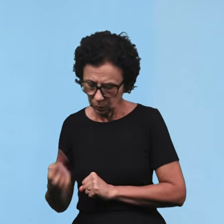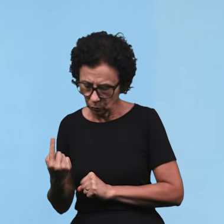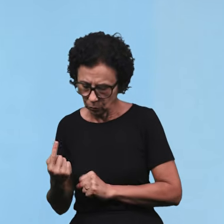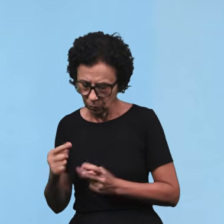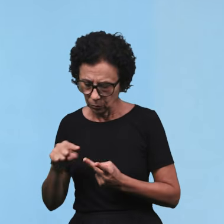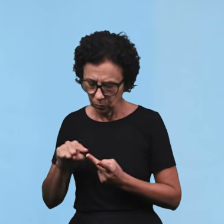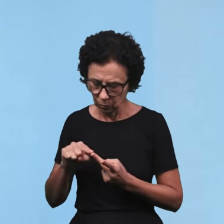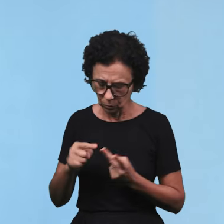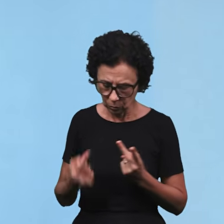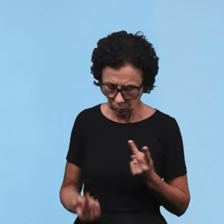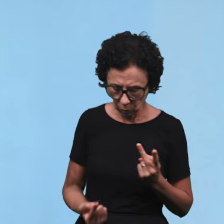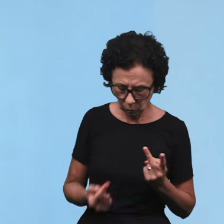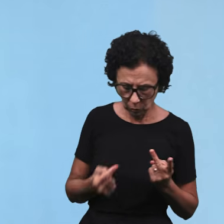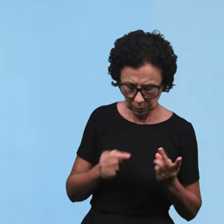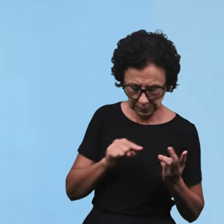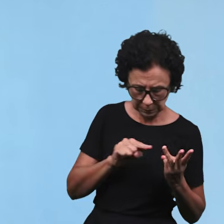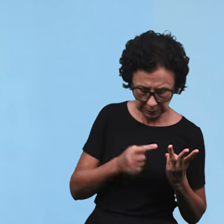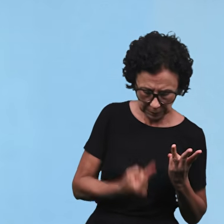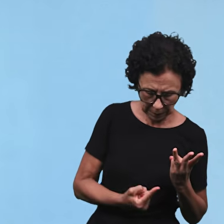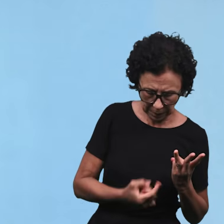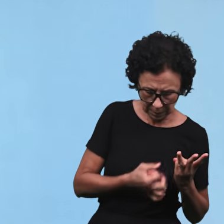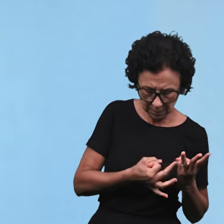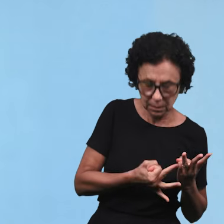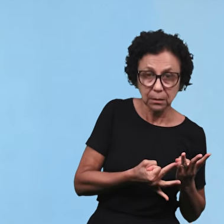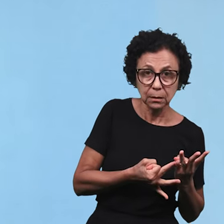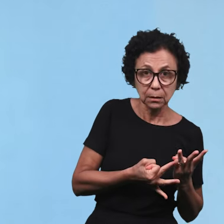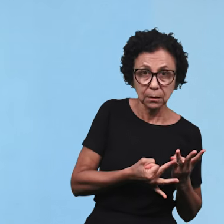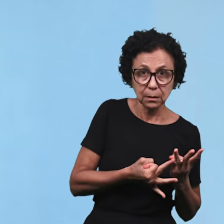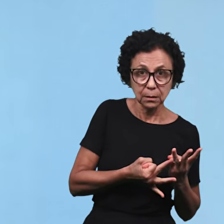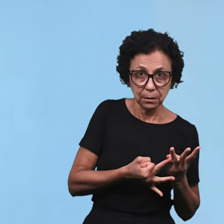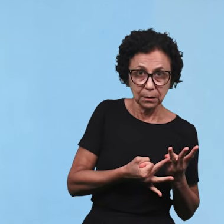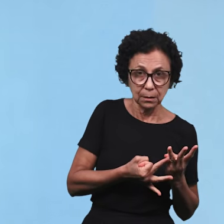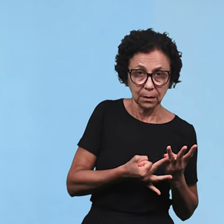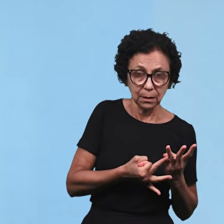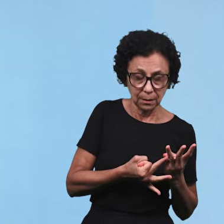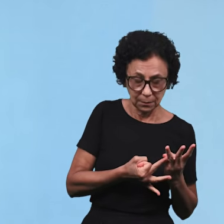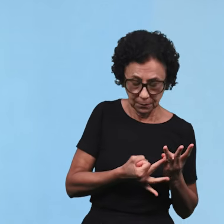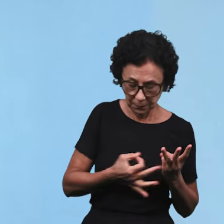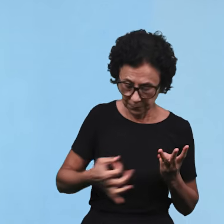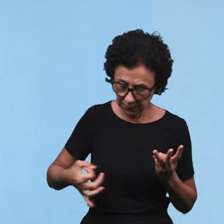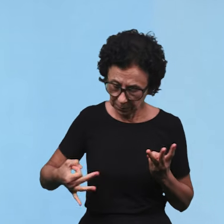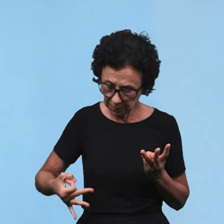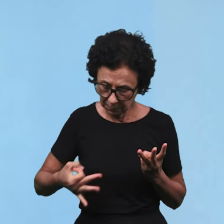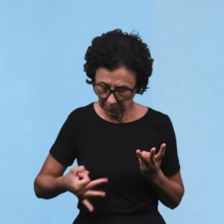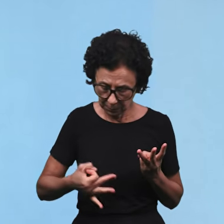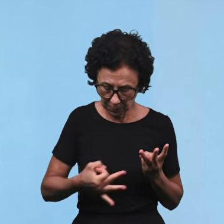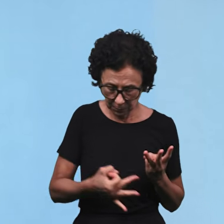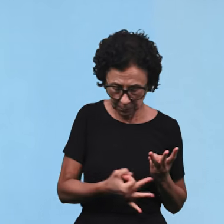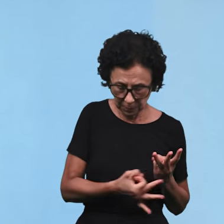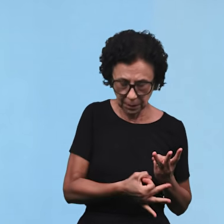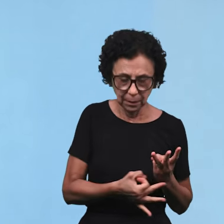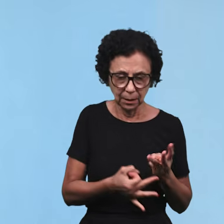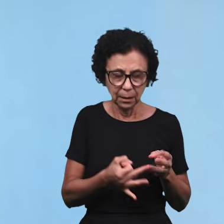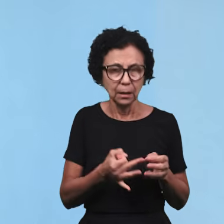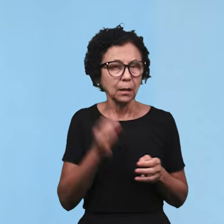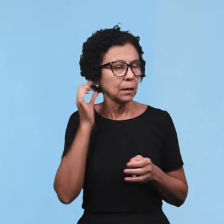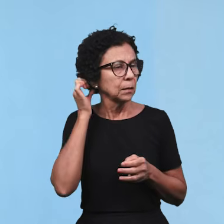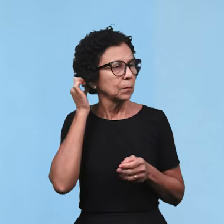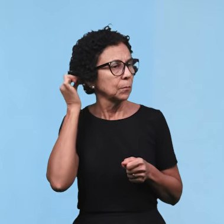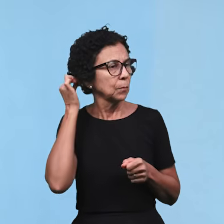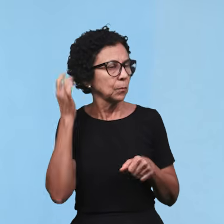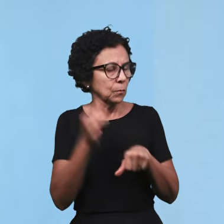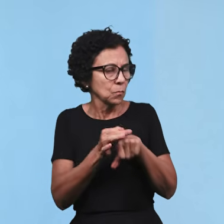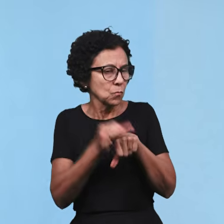que contêm 2 fios, unidades que contêm 3 fios. Então, às vezes, quando você vê na internet por aí, fulano fez o transplante,